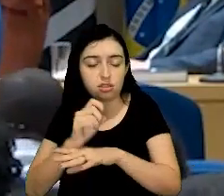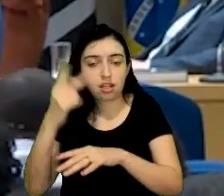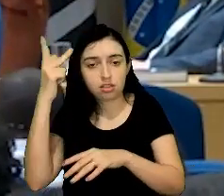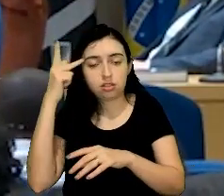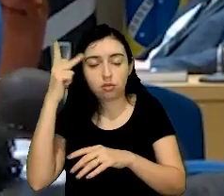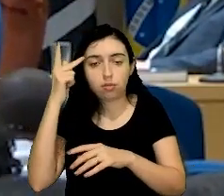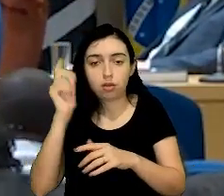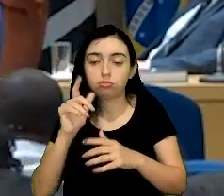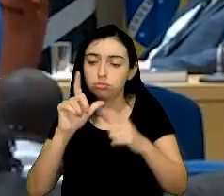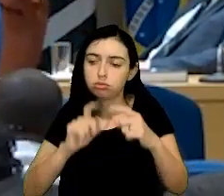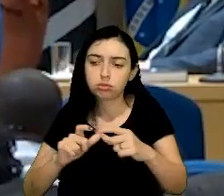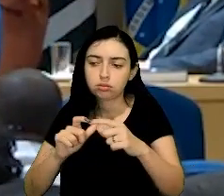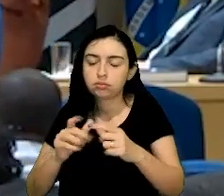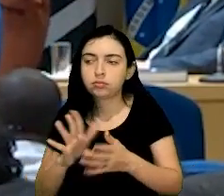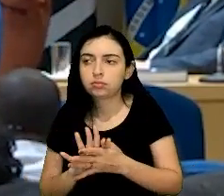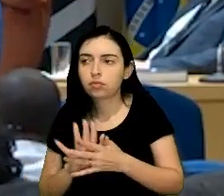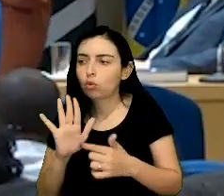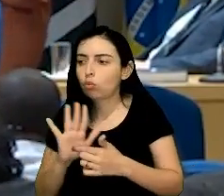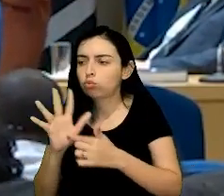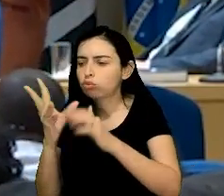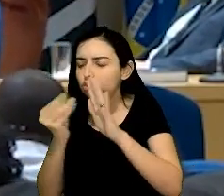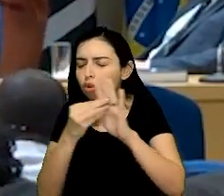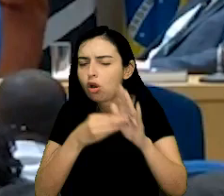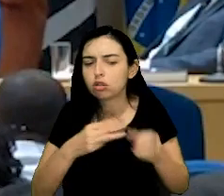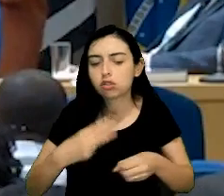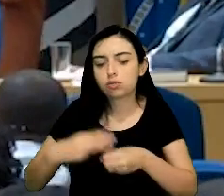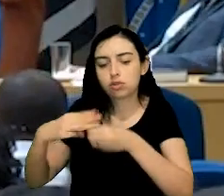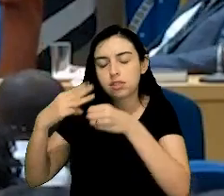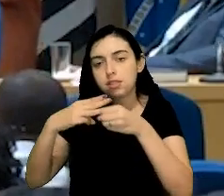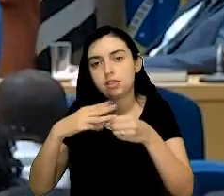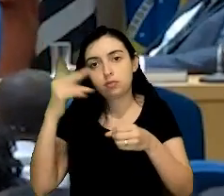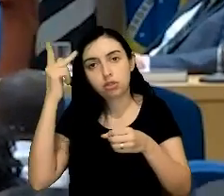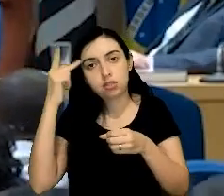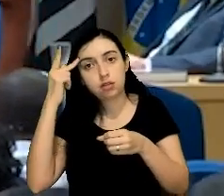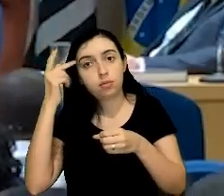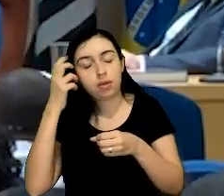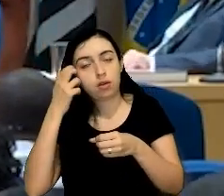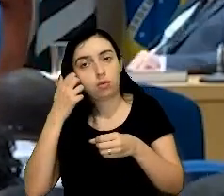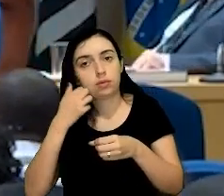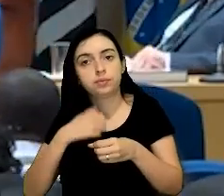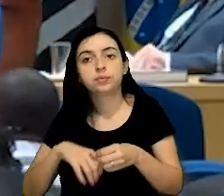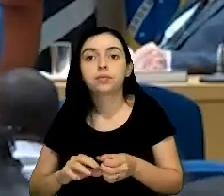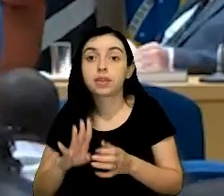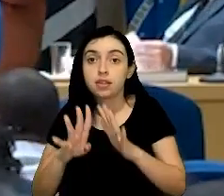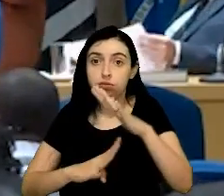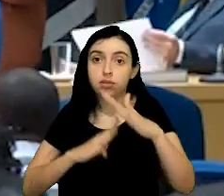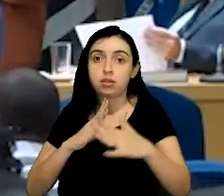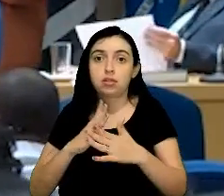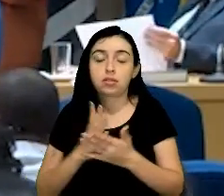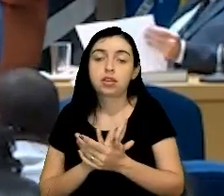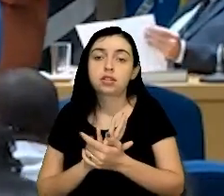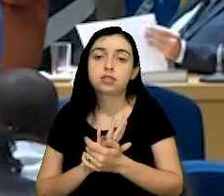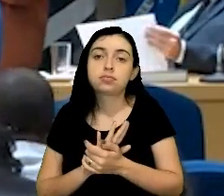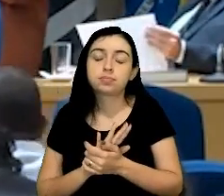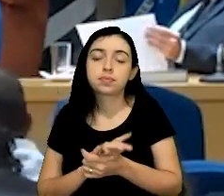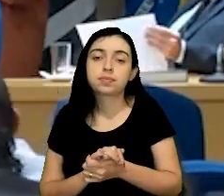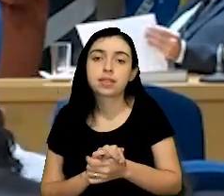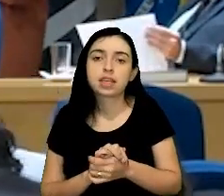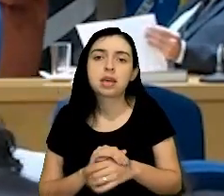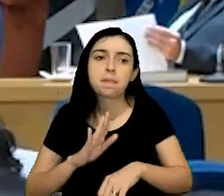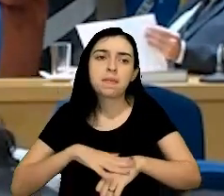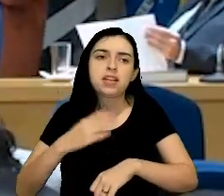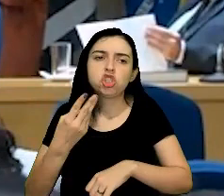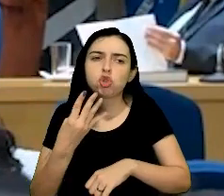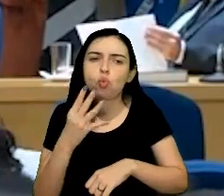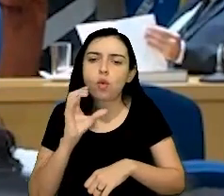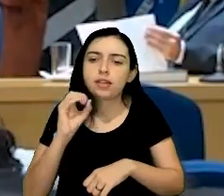nós vamos encontrar em todos os municípios de São Paulo esses migrantes internacionais, mais de 400 mil no século